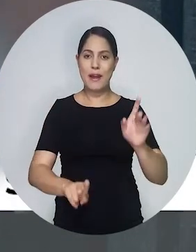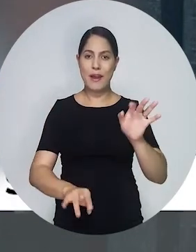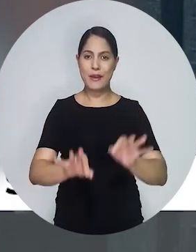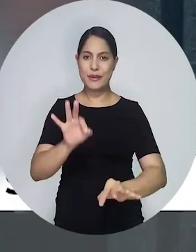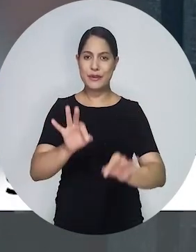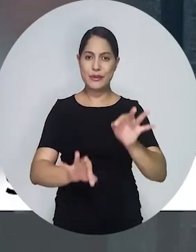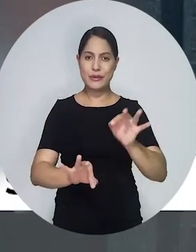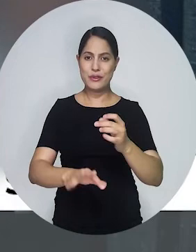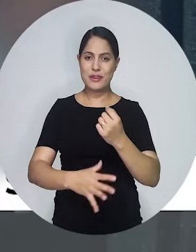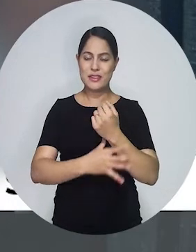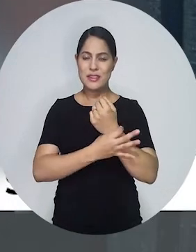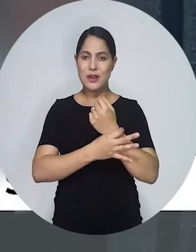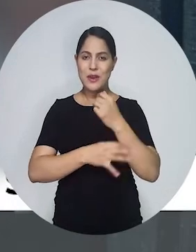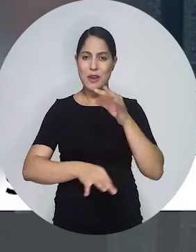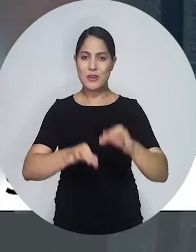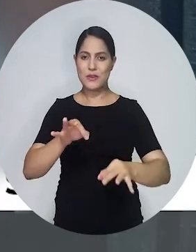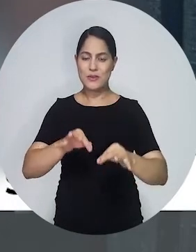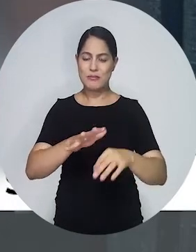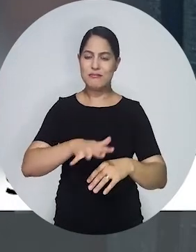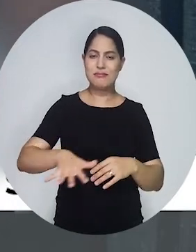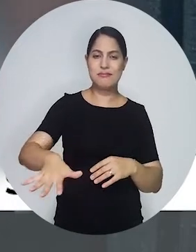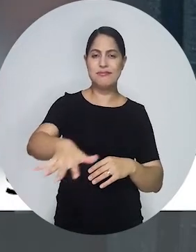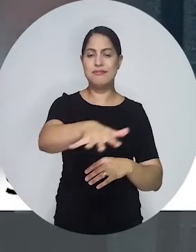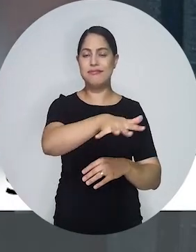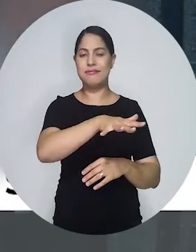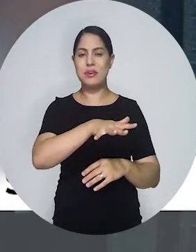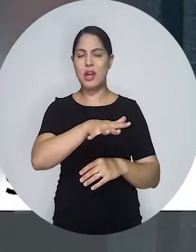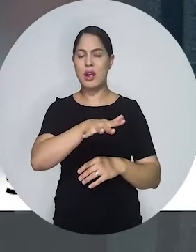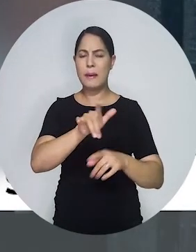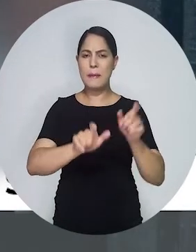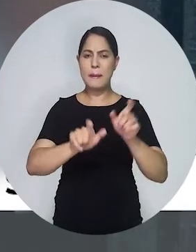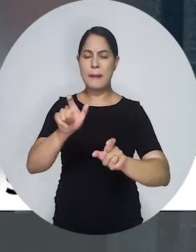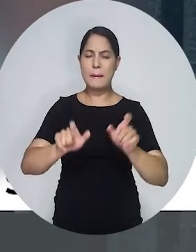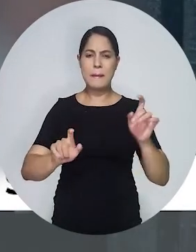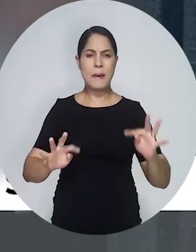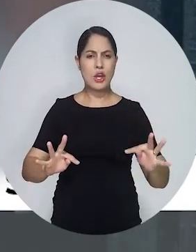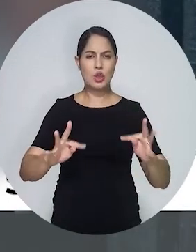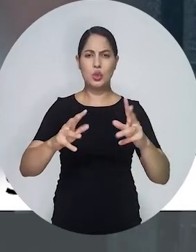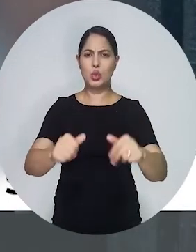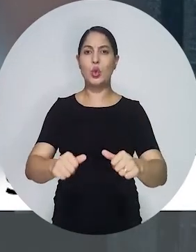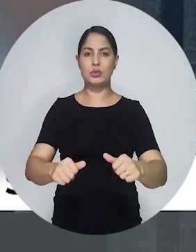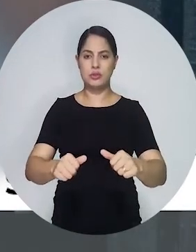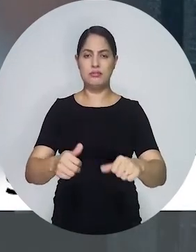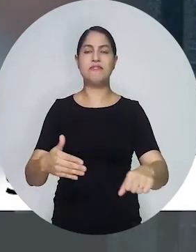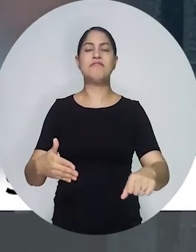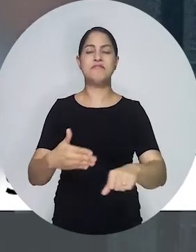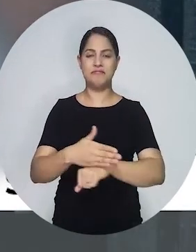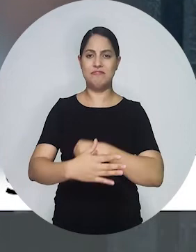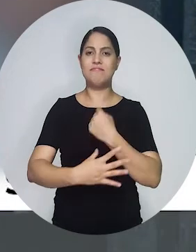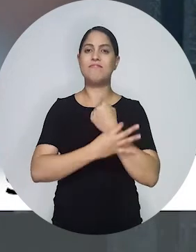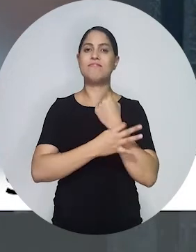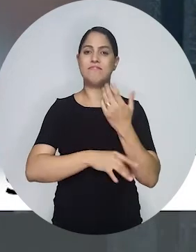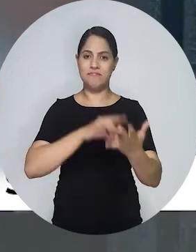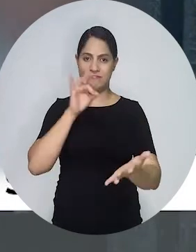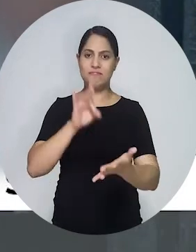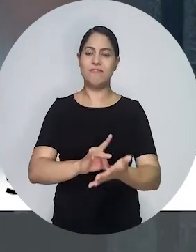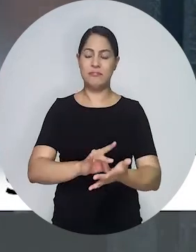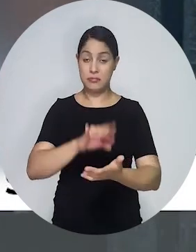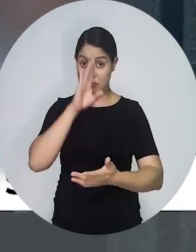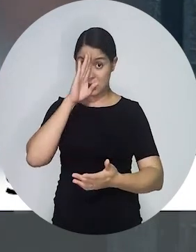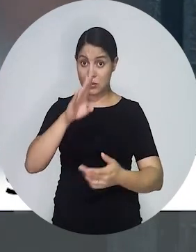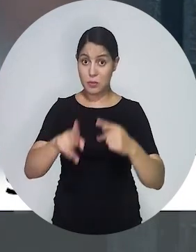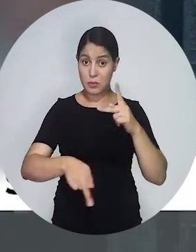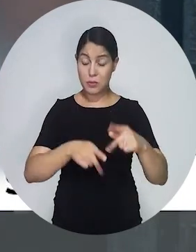efetivar a pacificação social, a segurança jurídica para todas as pessoas, principalmente para aquelas